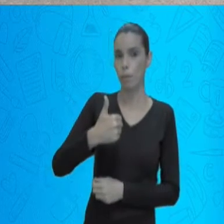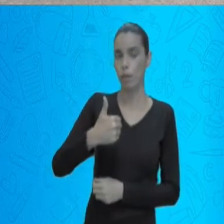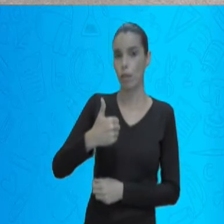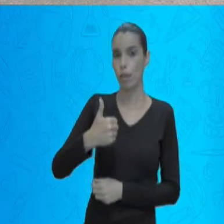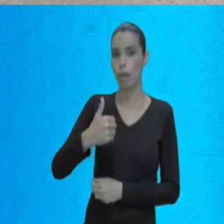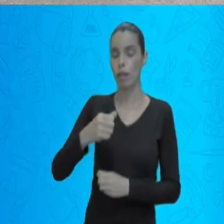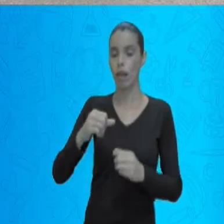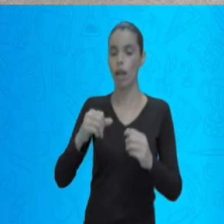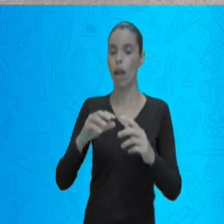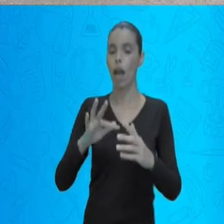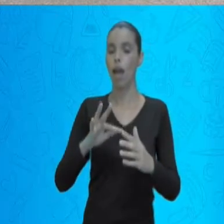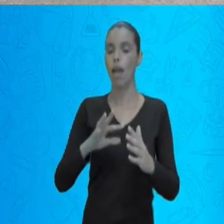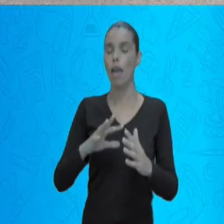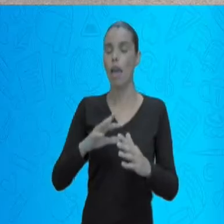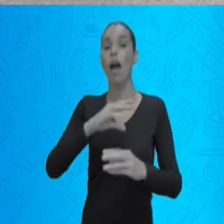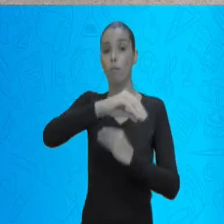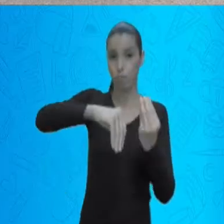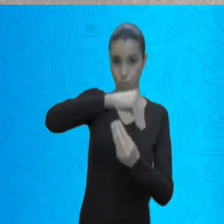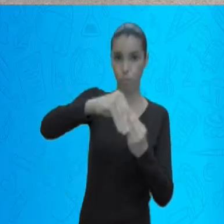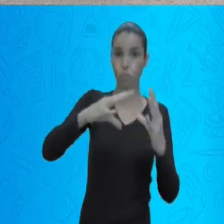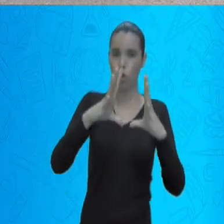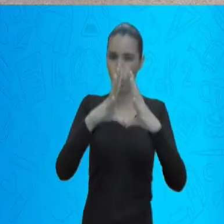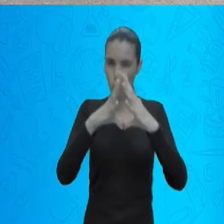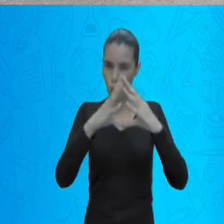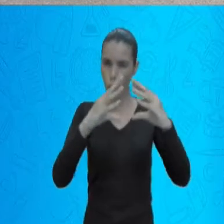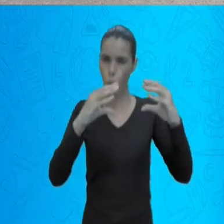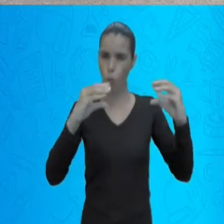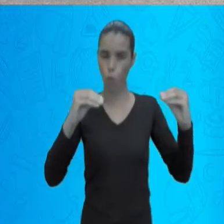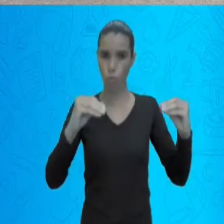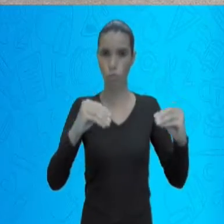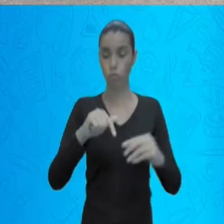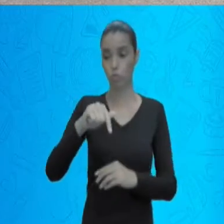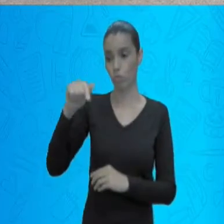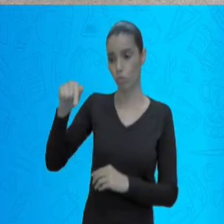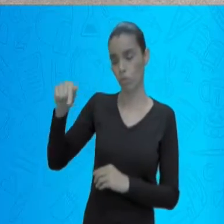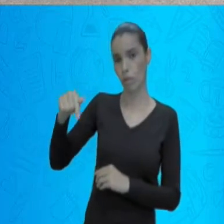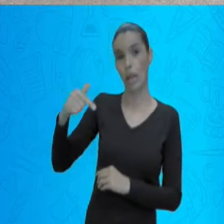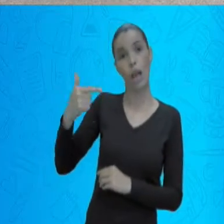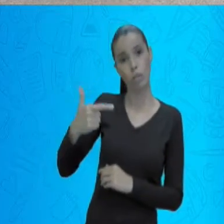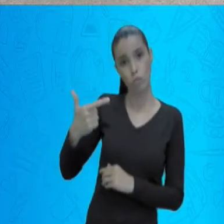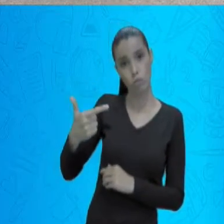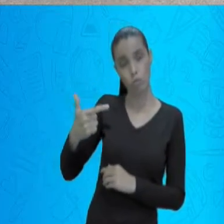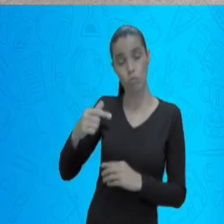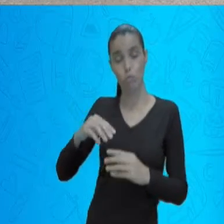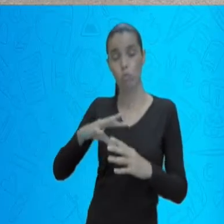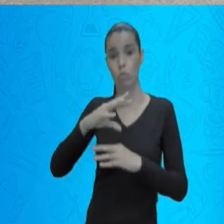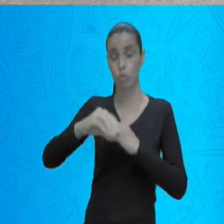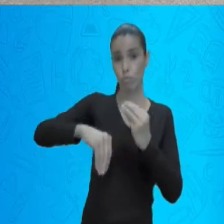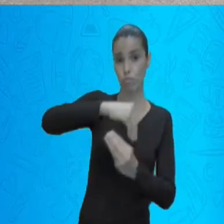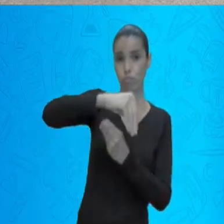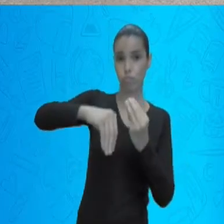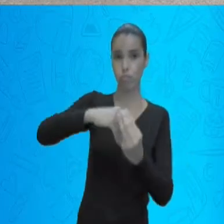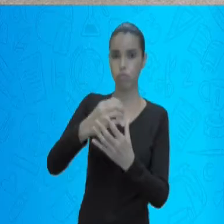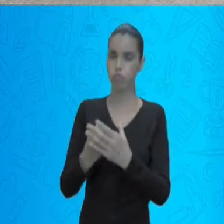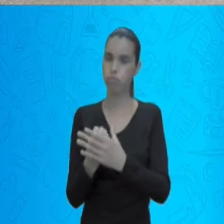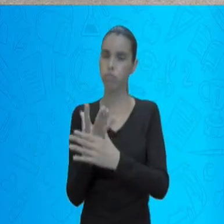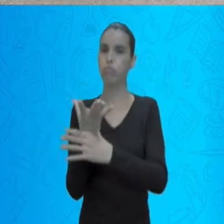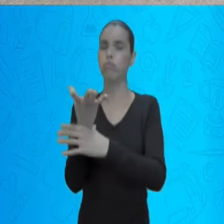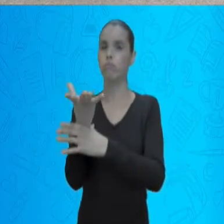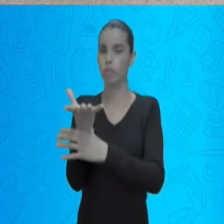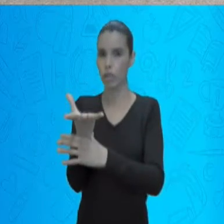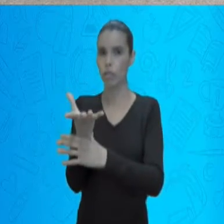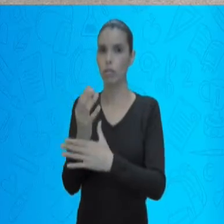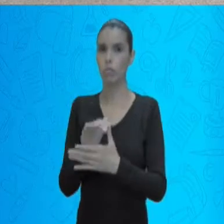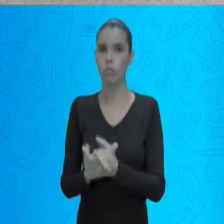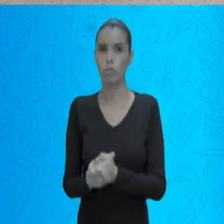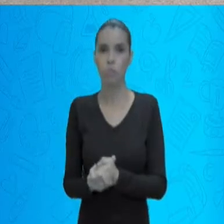atenção porque nem sempre, por meio de a olho nu, ou até